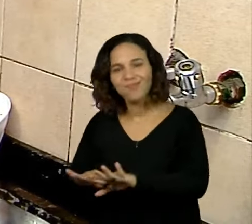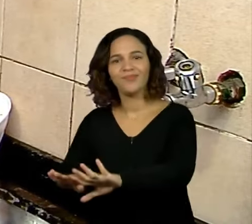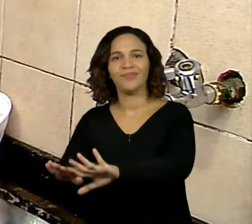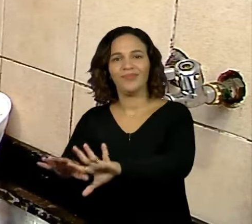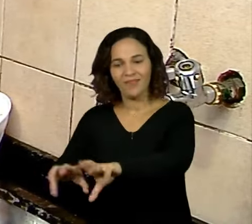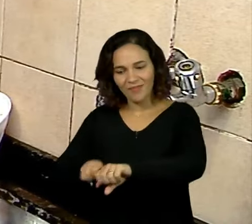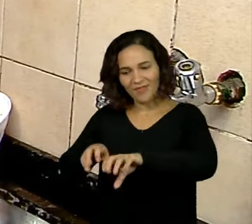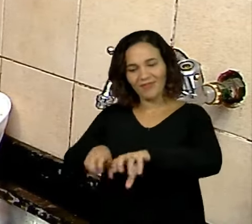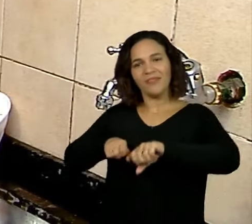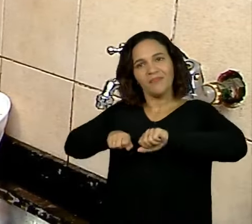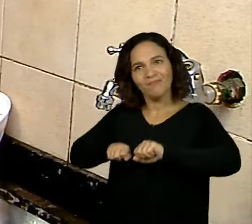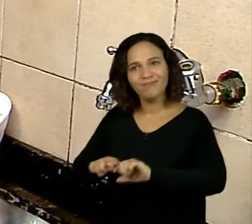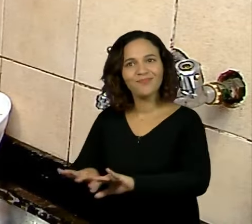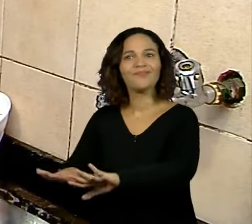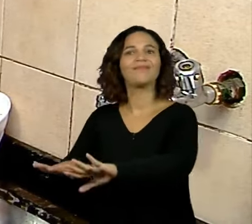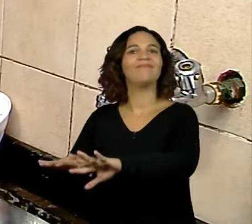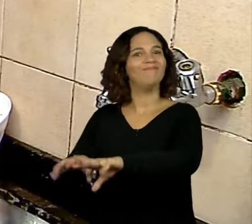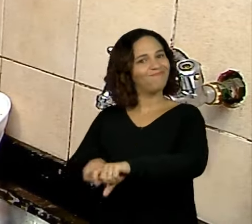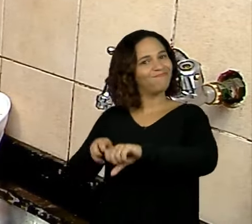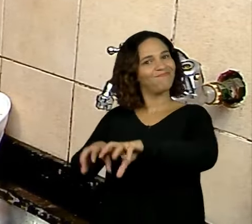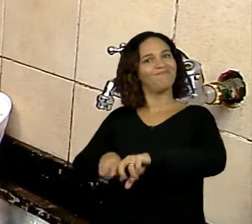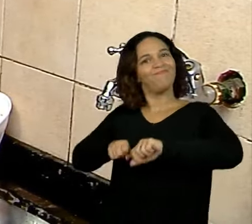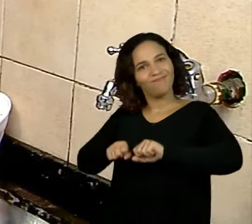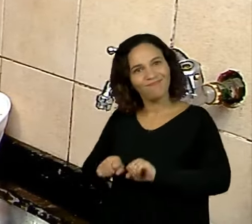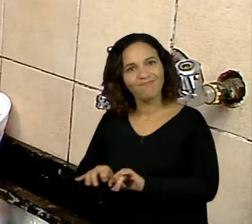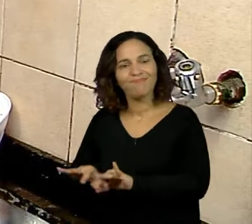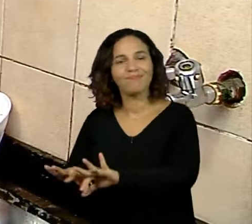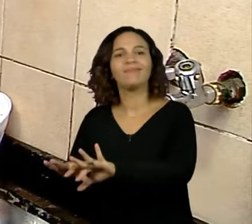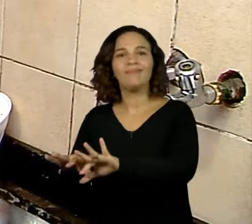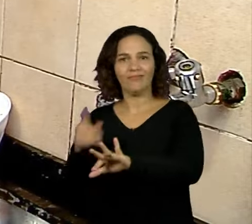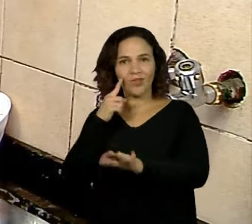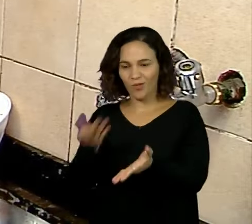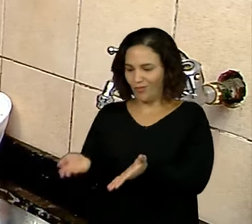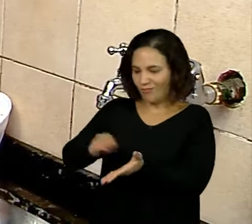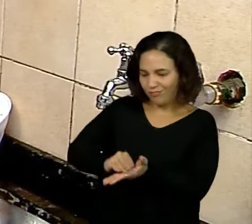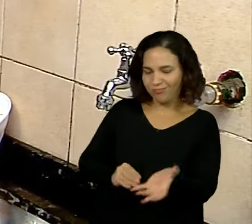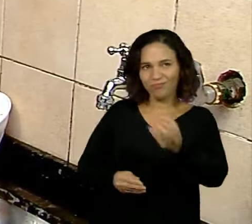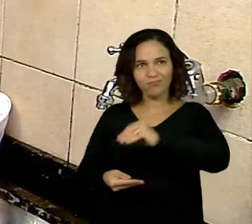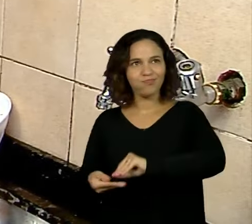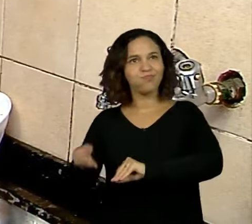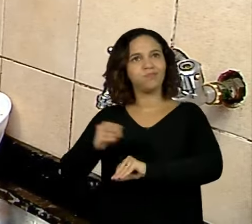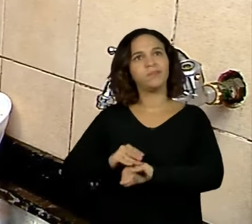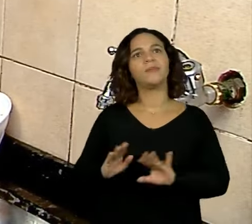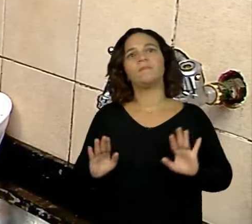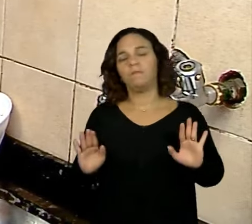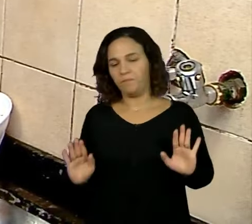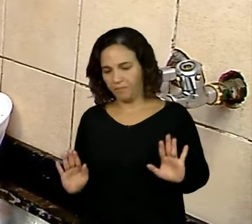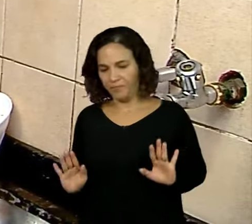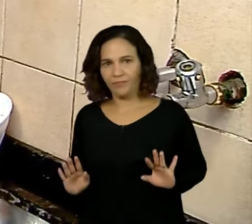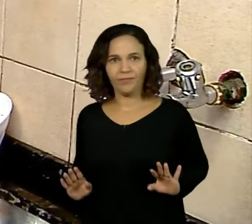vai. Vai embora e vai. Aí você começa a embolar ela, tá? Bom.